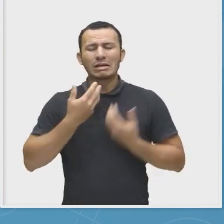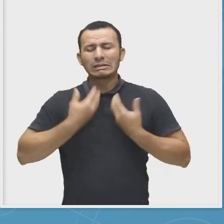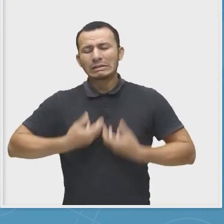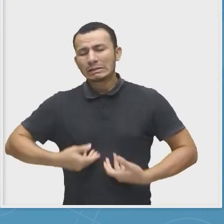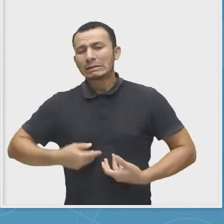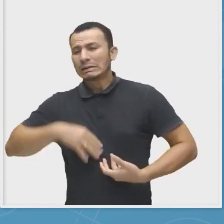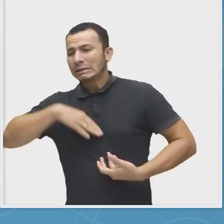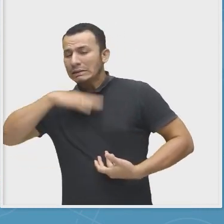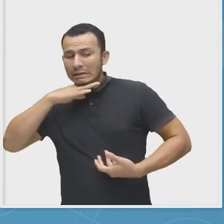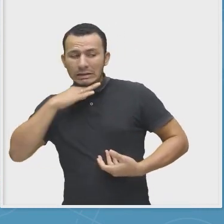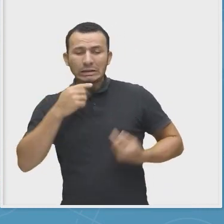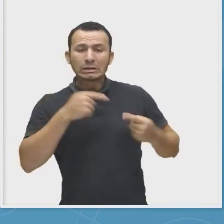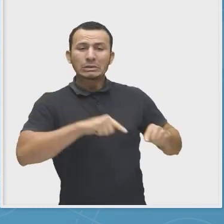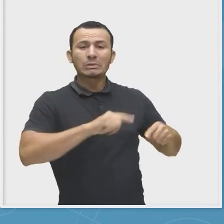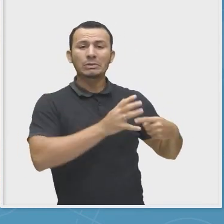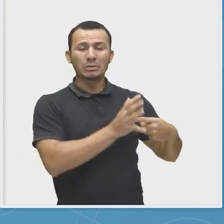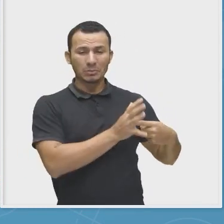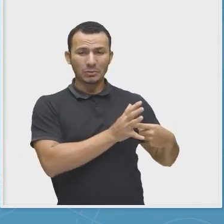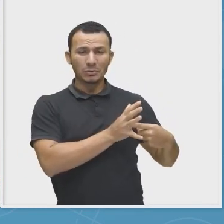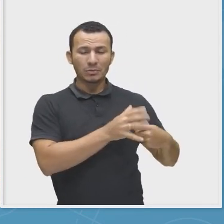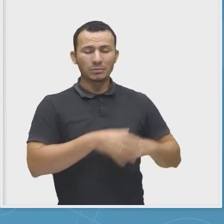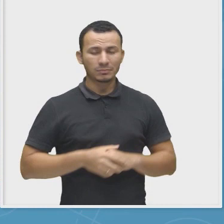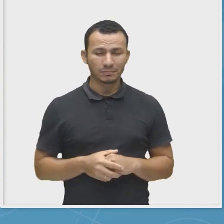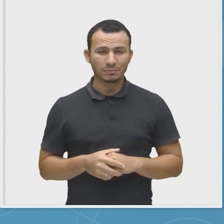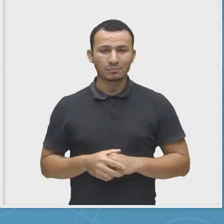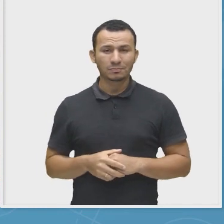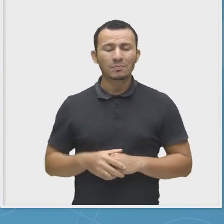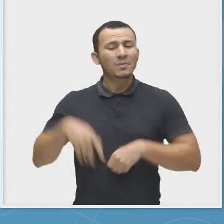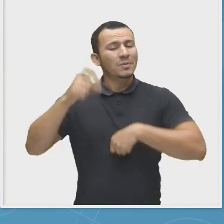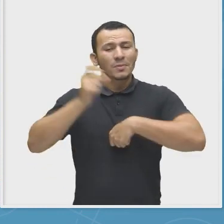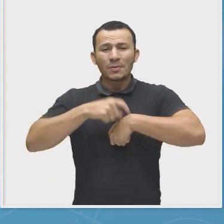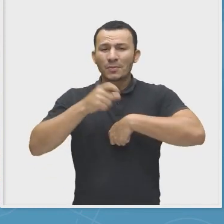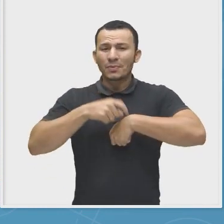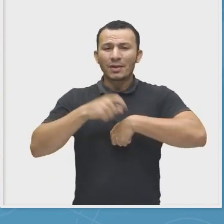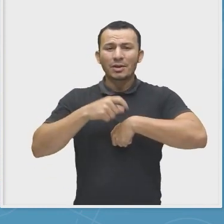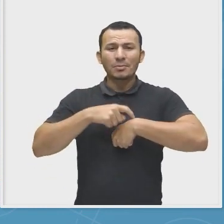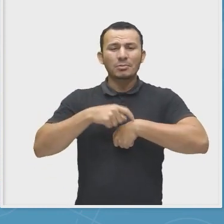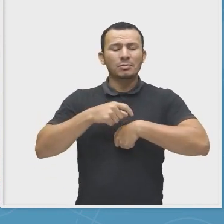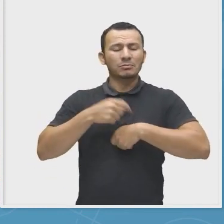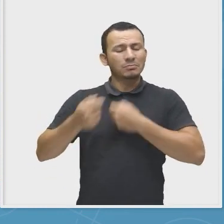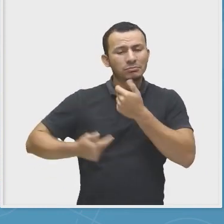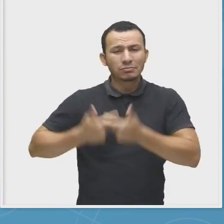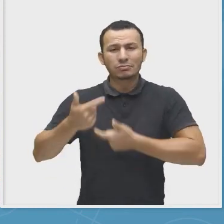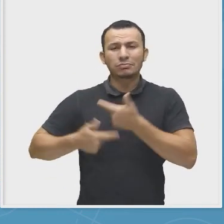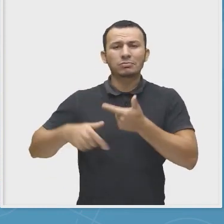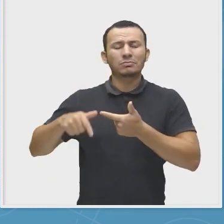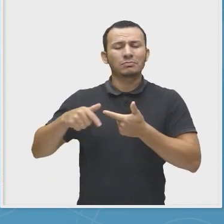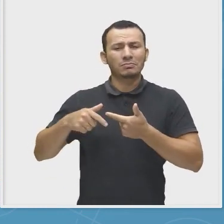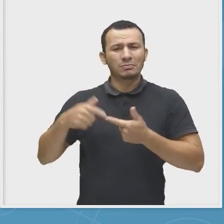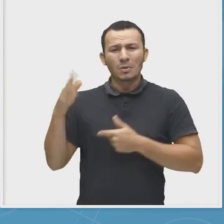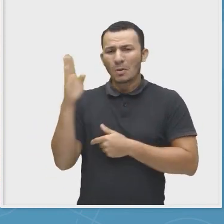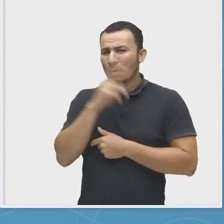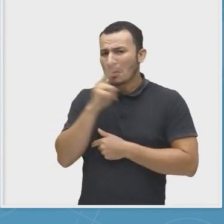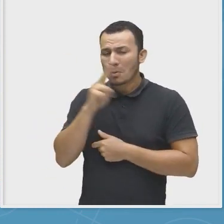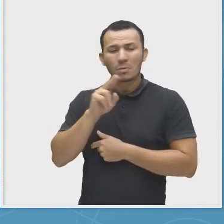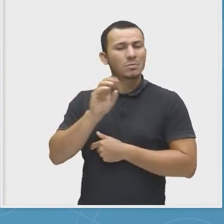casas serão novamente românticas. O tempo vai ser usado sem pressa.